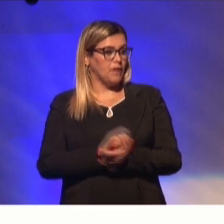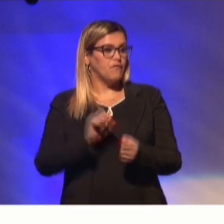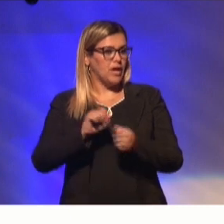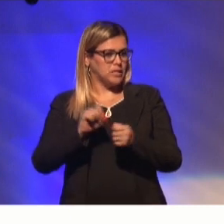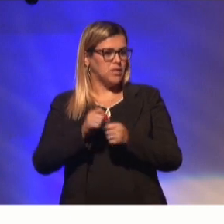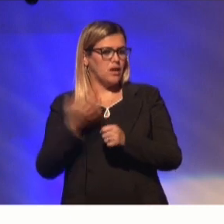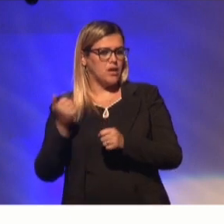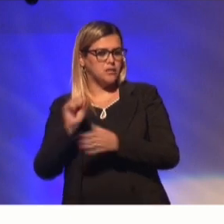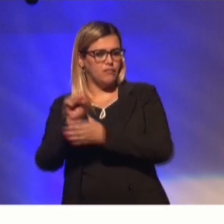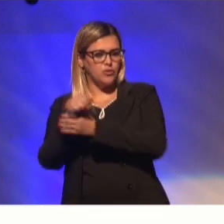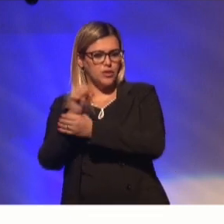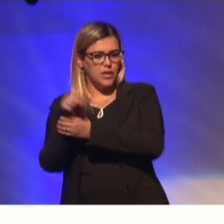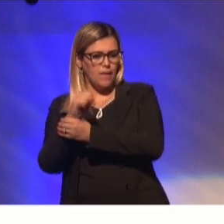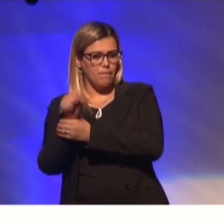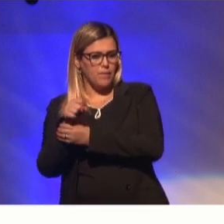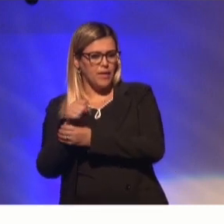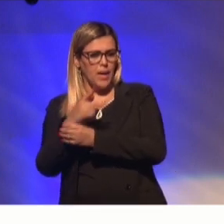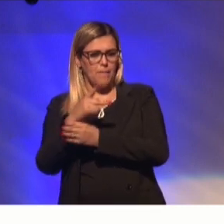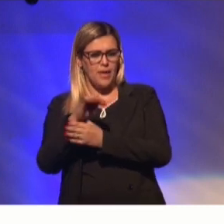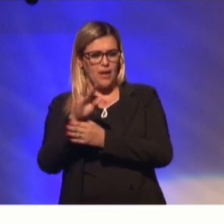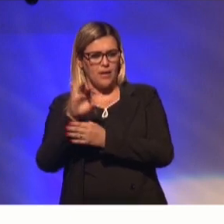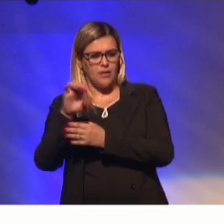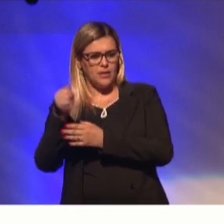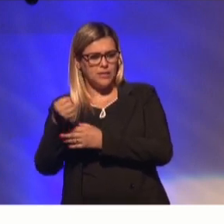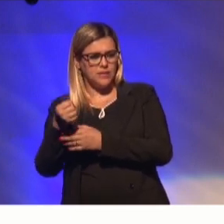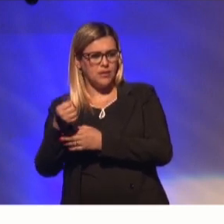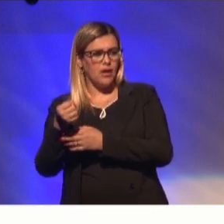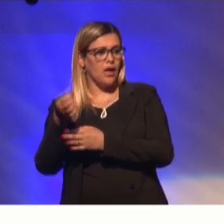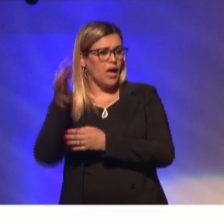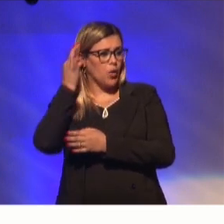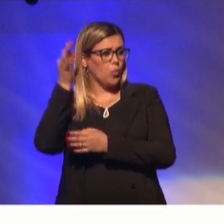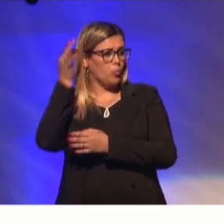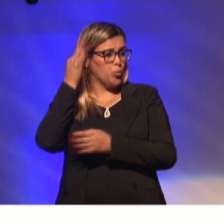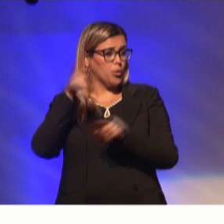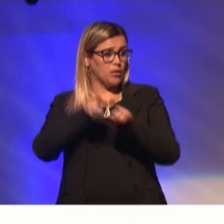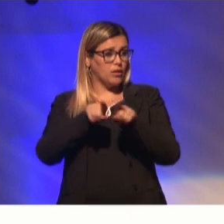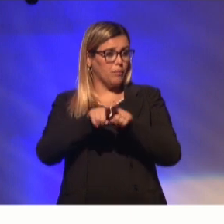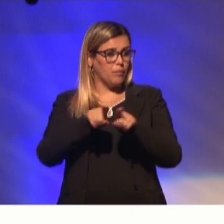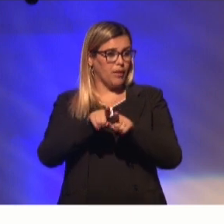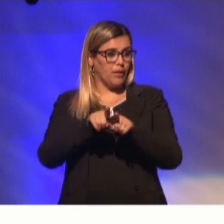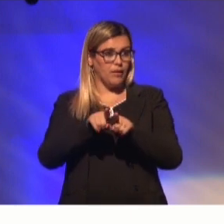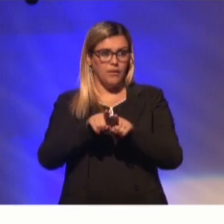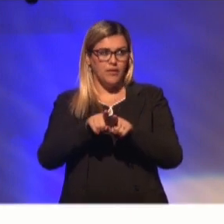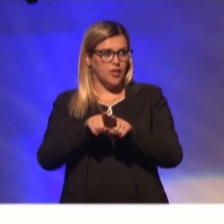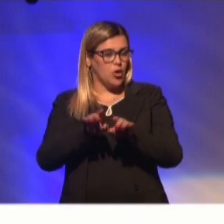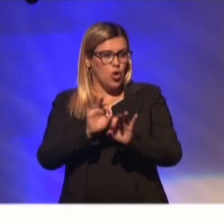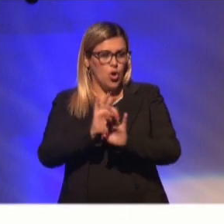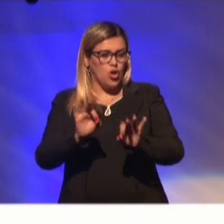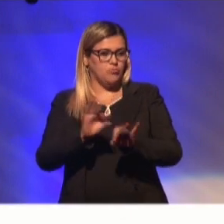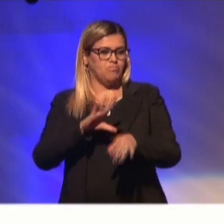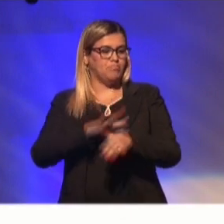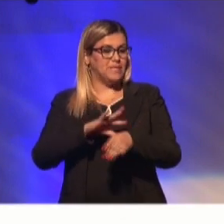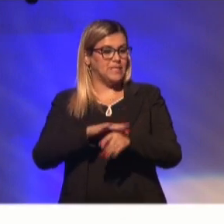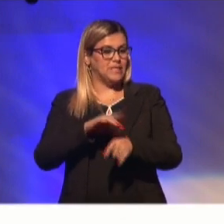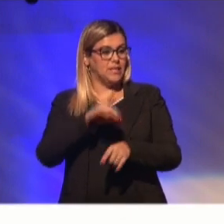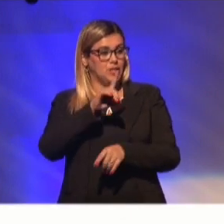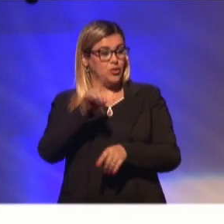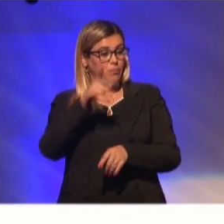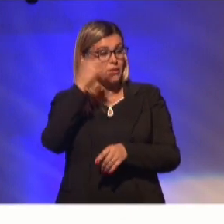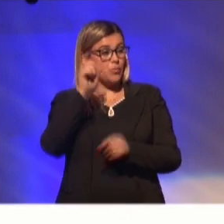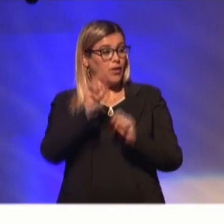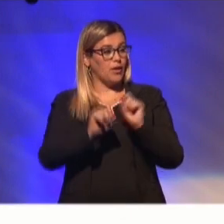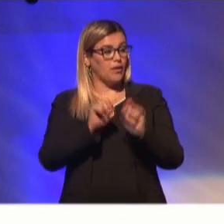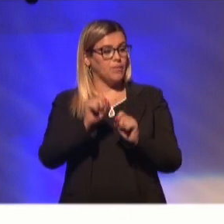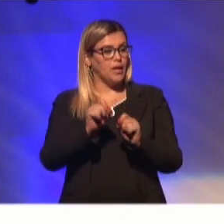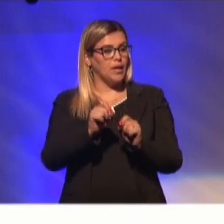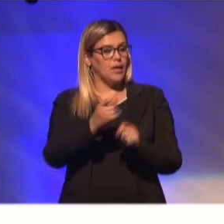fazia fisioterapia, RPG, pilates, acupuntura, uma paciente super mega power ativa, muito ativa. Então, ela chegou